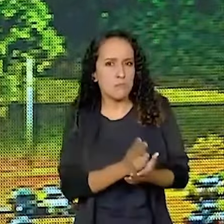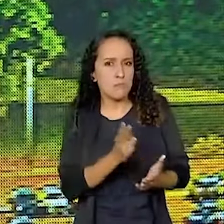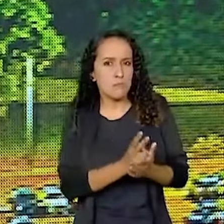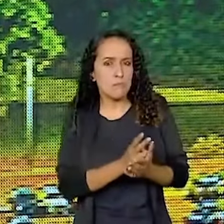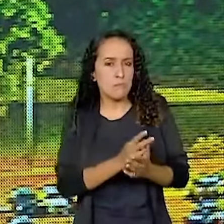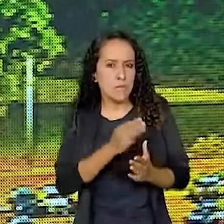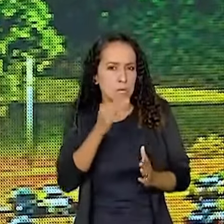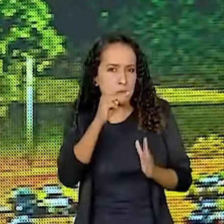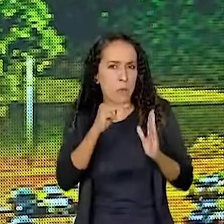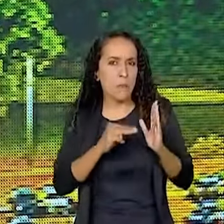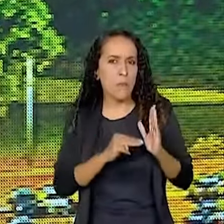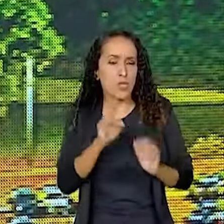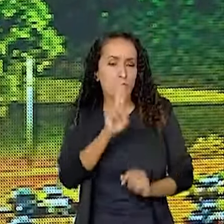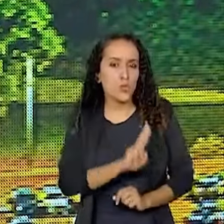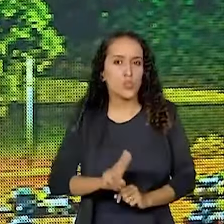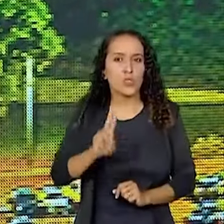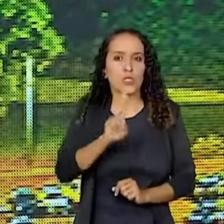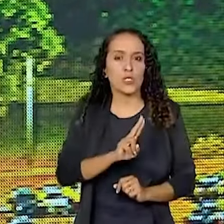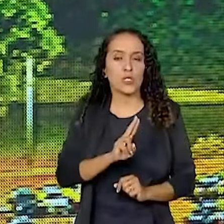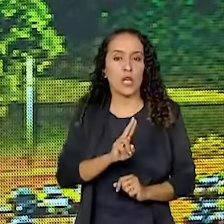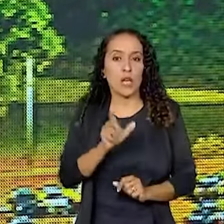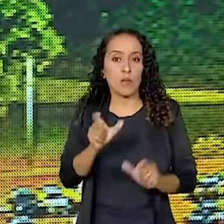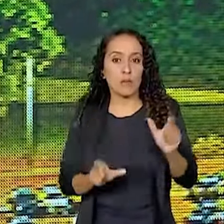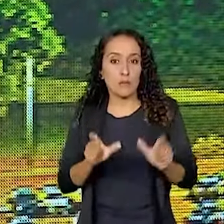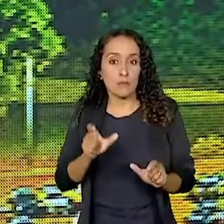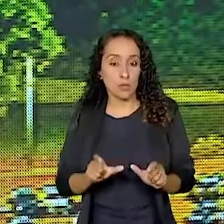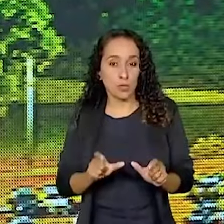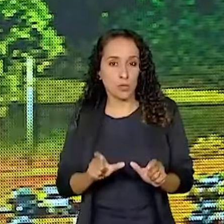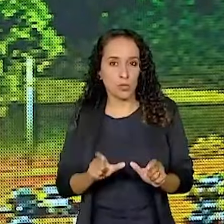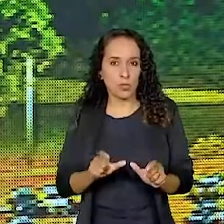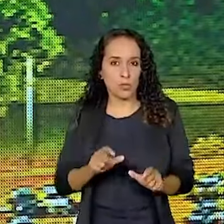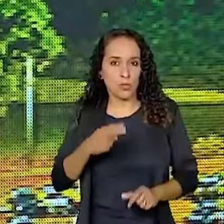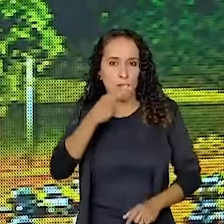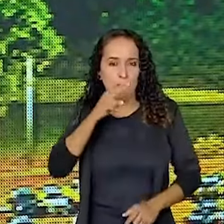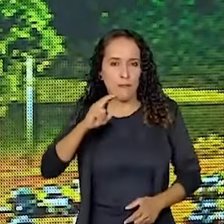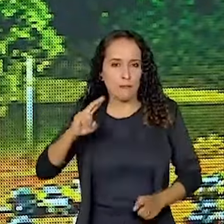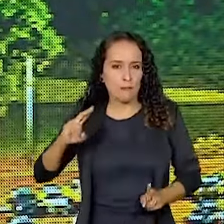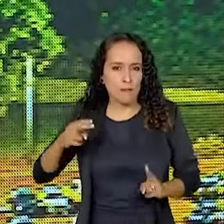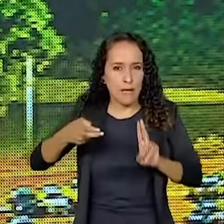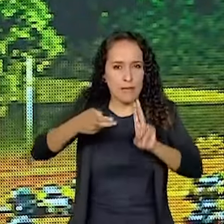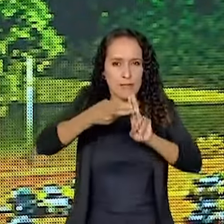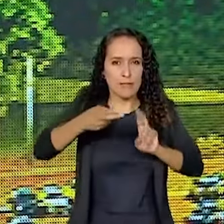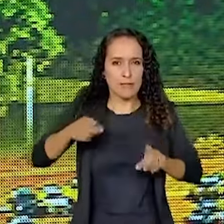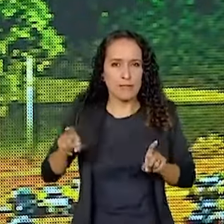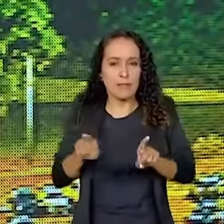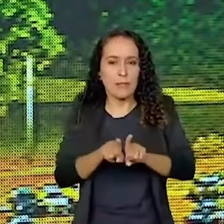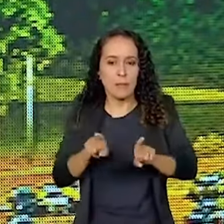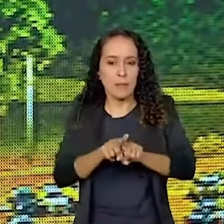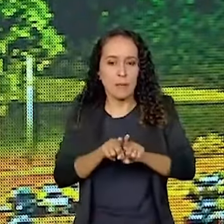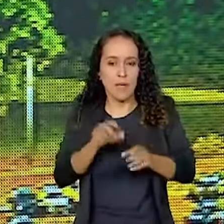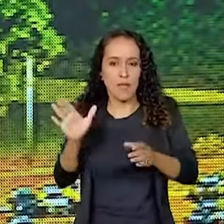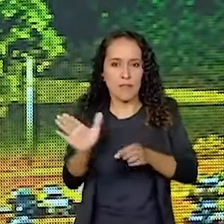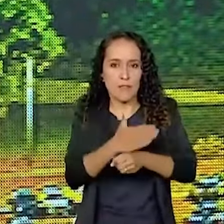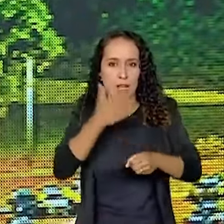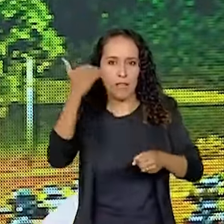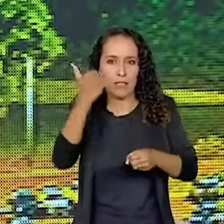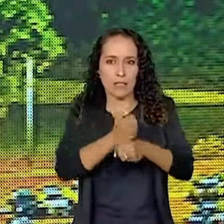métodos utilizados pelos regimes nazista e fascista no início do século